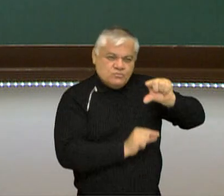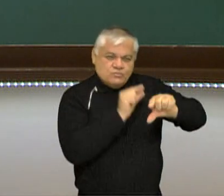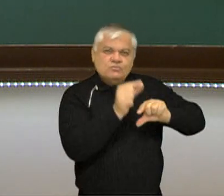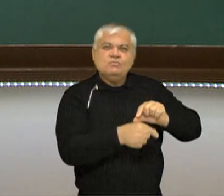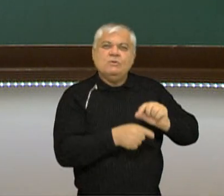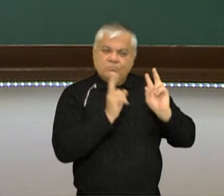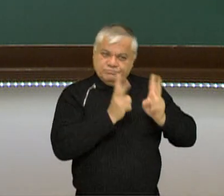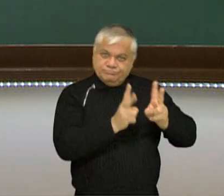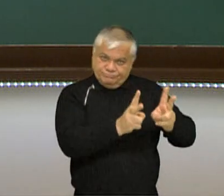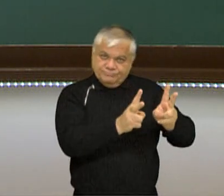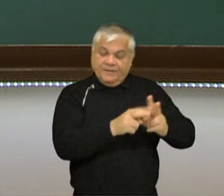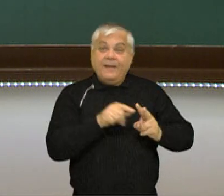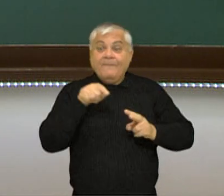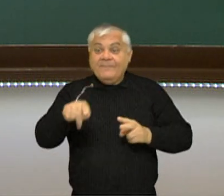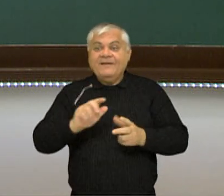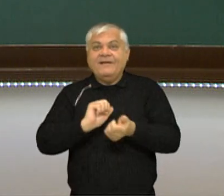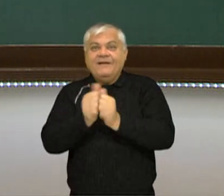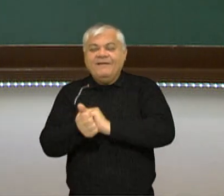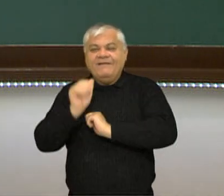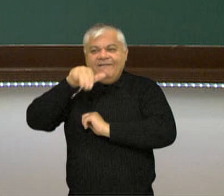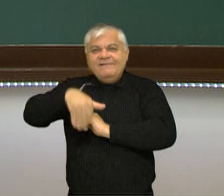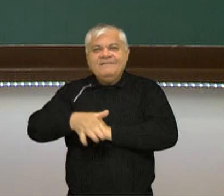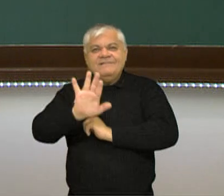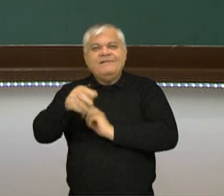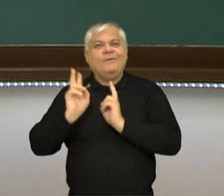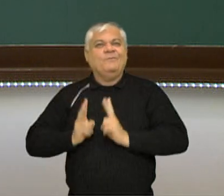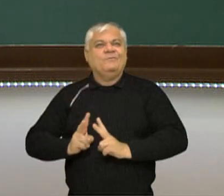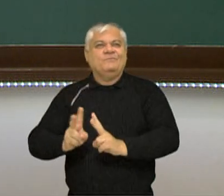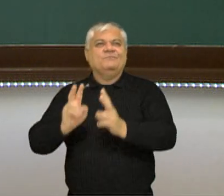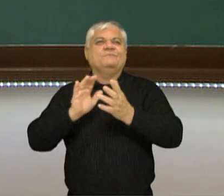né? São marcas norte-americanas de bicicletas.